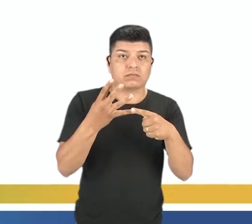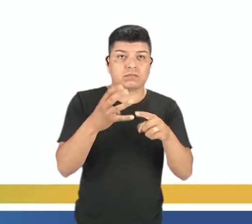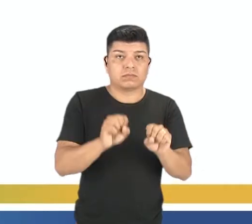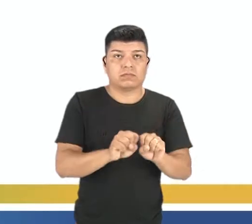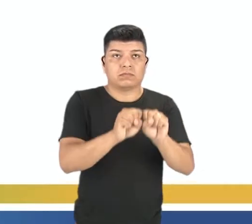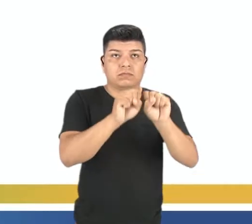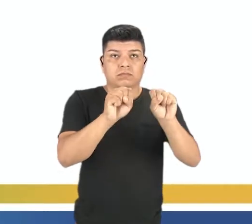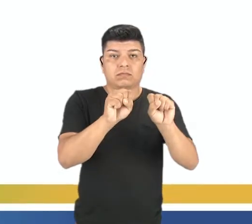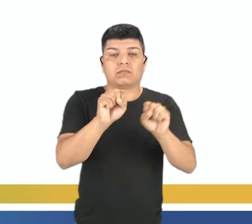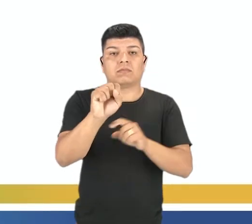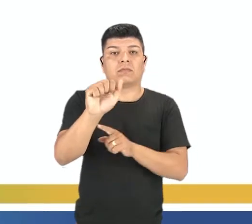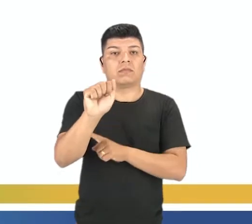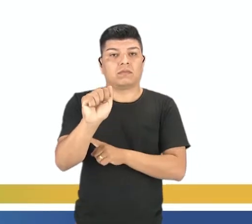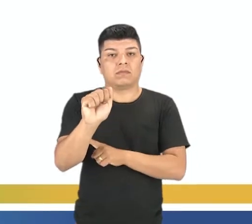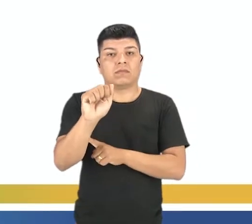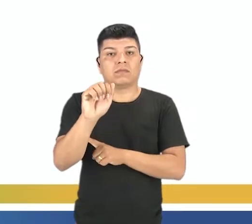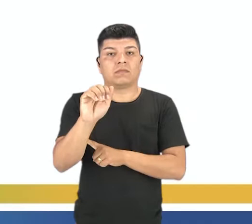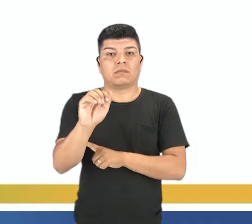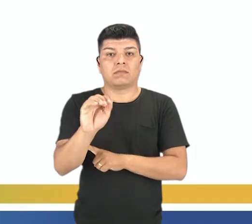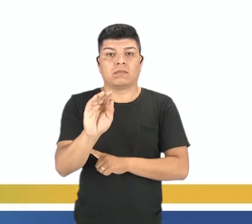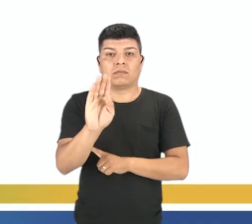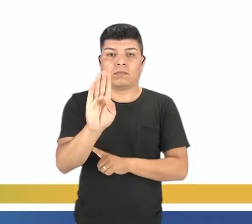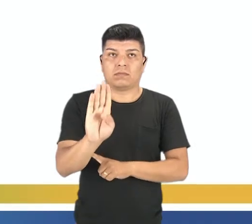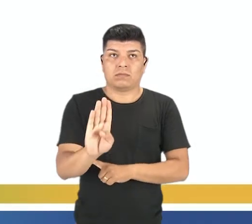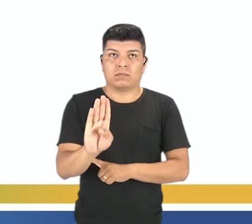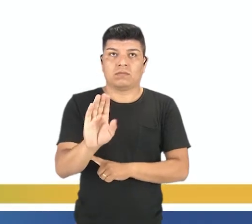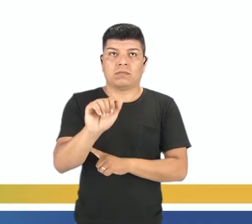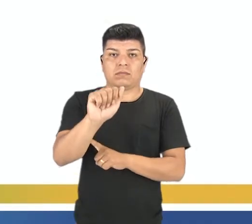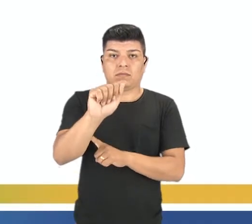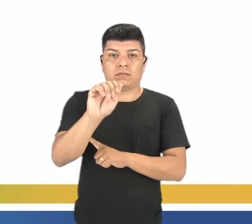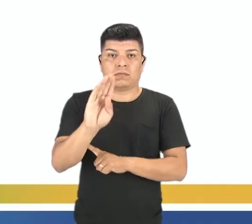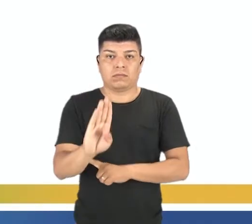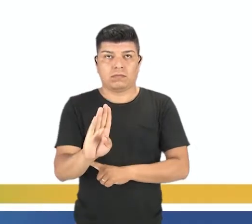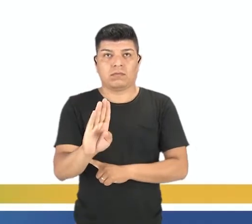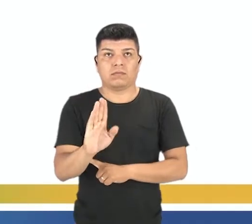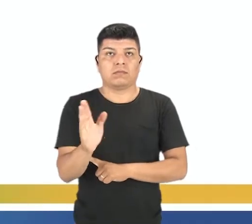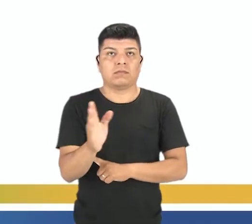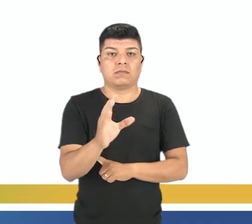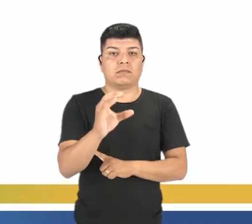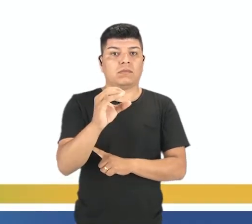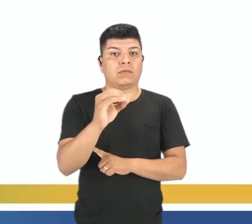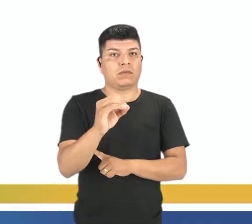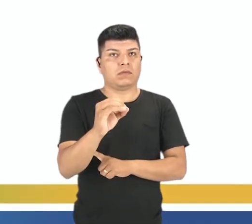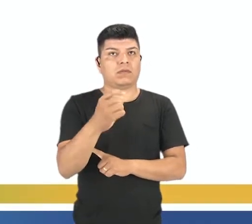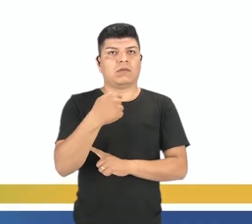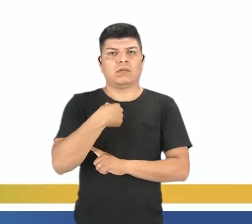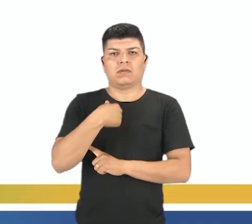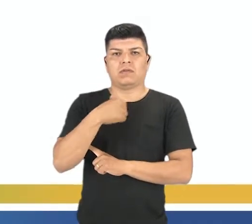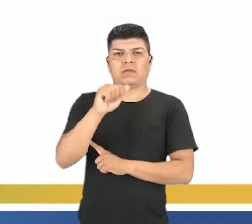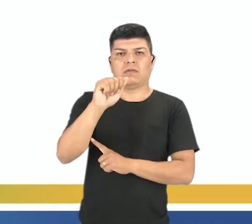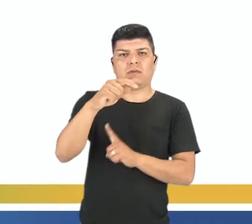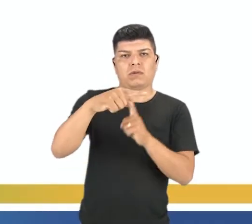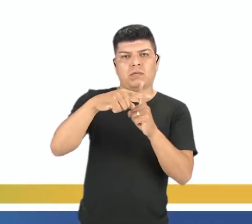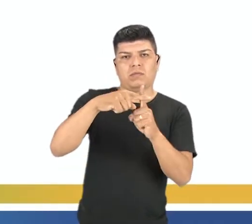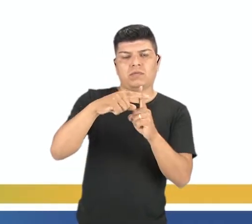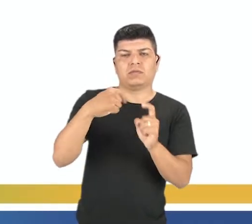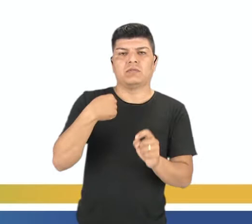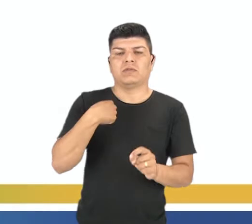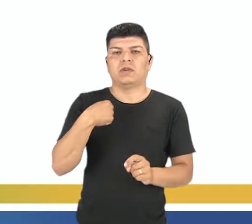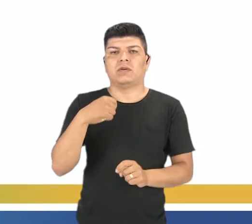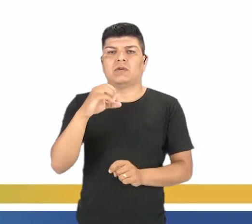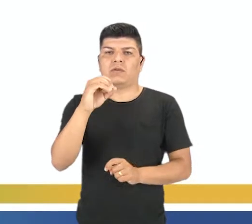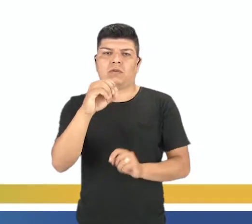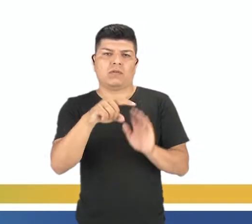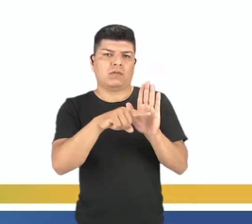sistema A, B, AB e O. Professor, mas eu sou A positivo, eu sou O negativo, eu